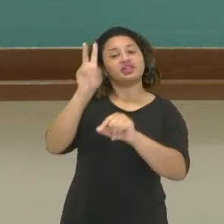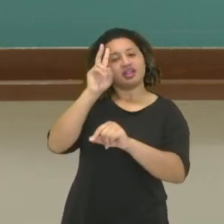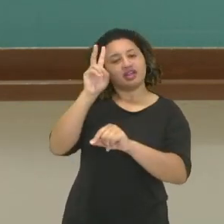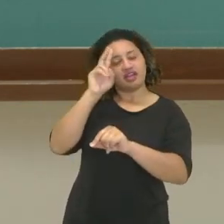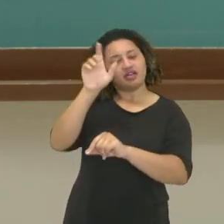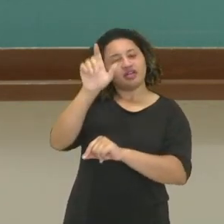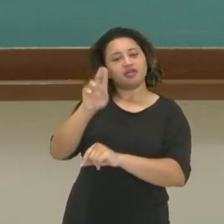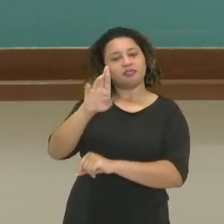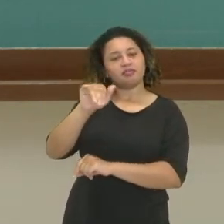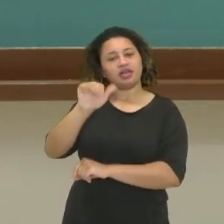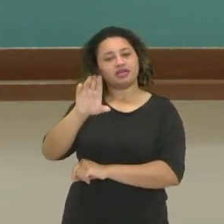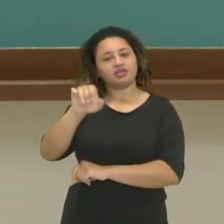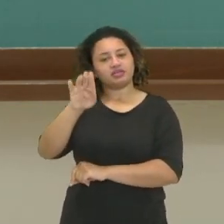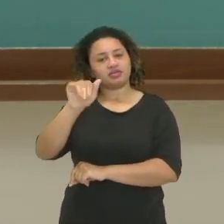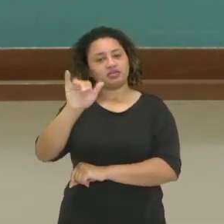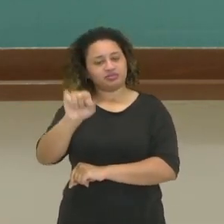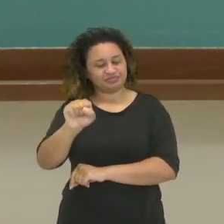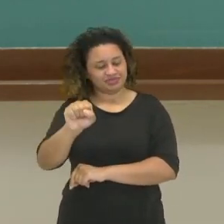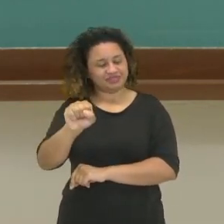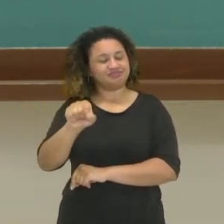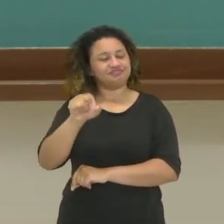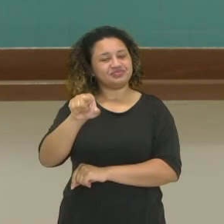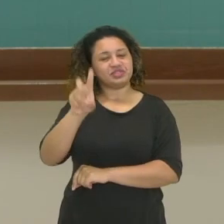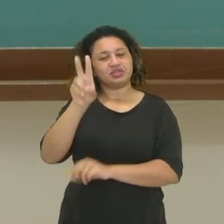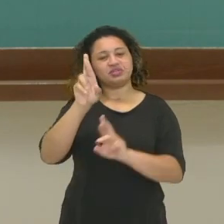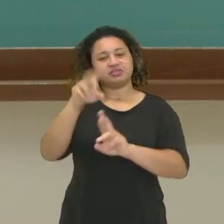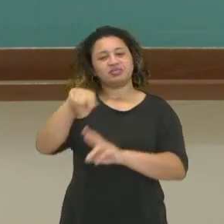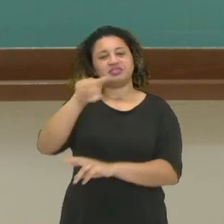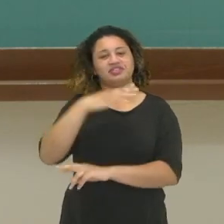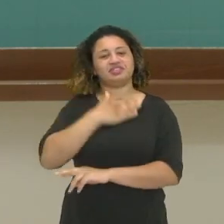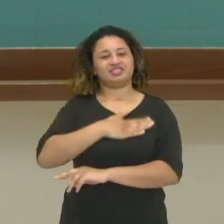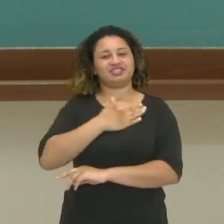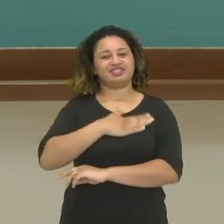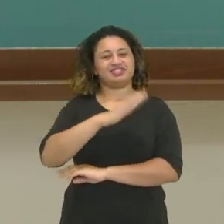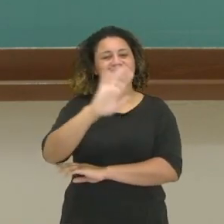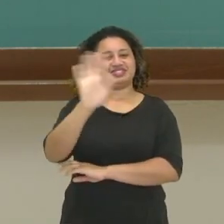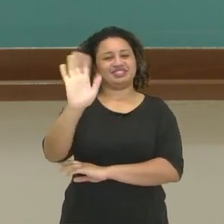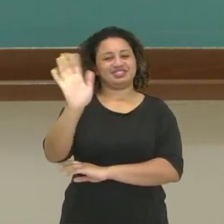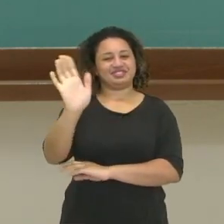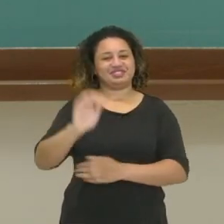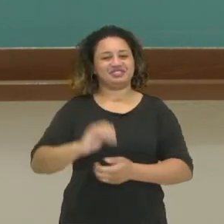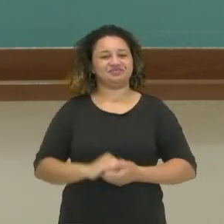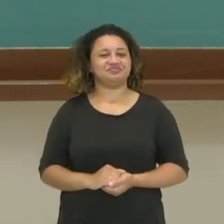Memórias Póstumas de Brás Cubas. Espero que vocês tenham gostado e até breve!